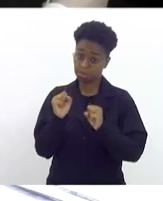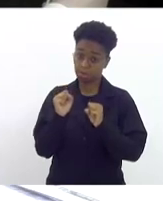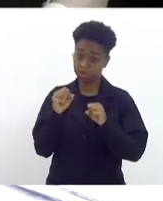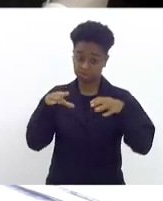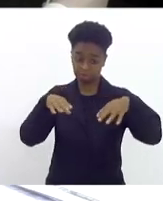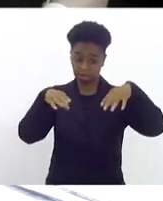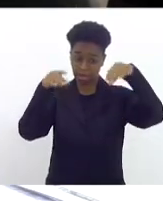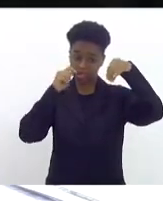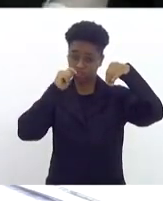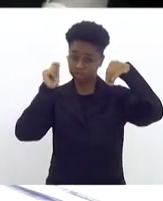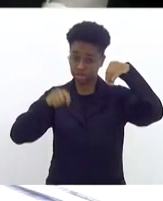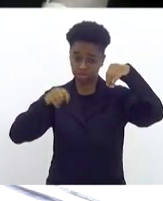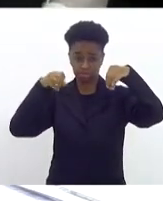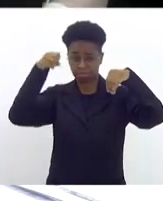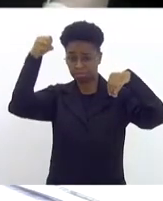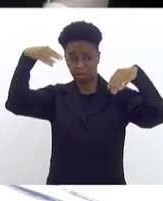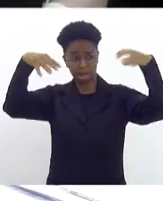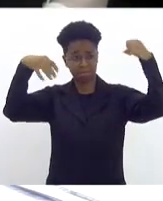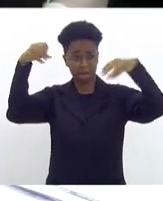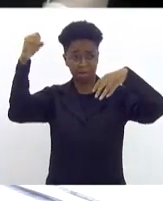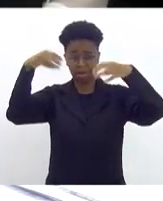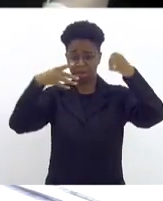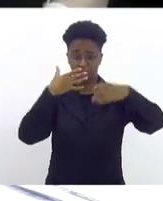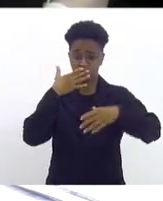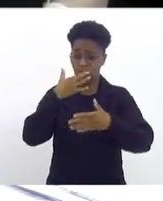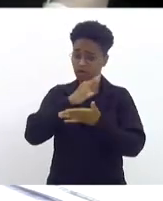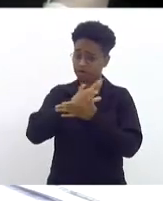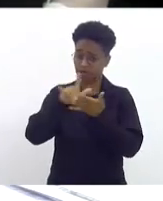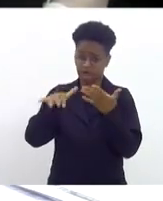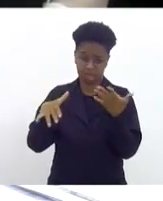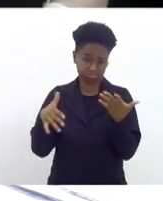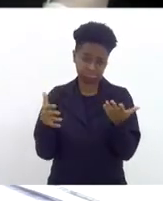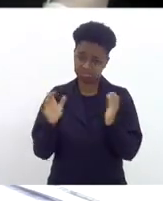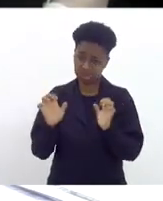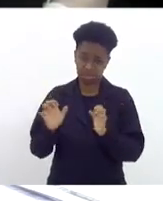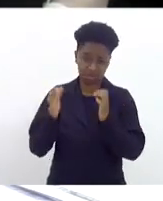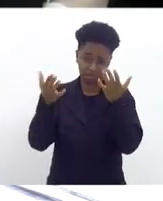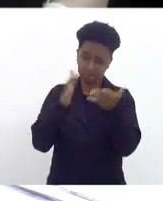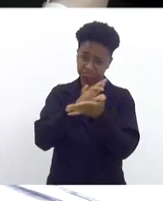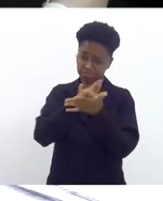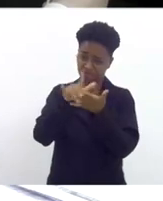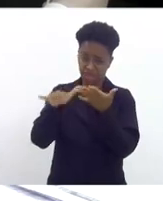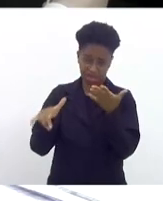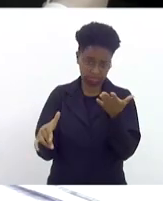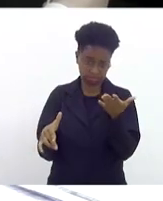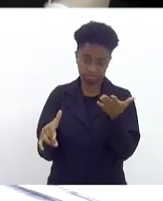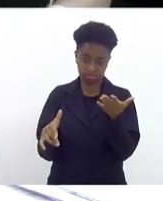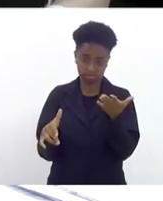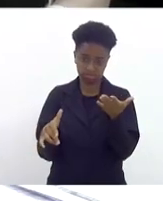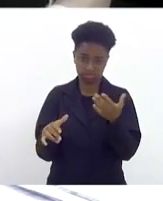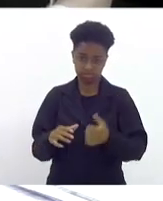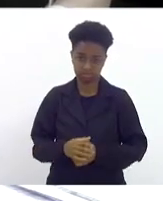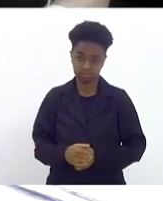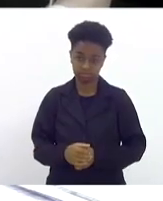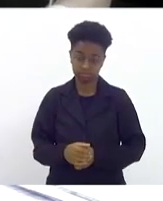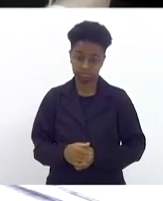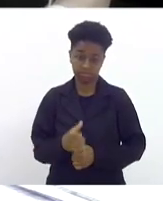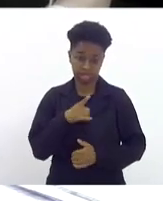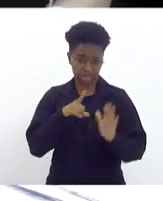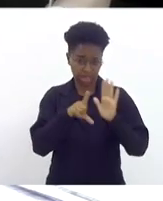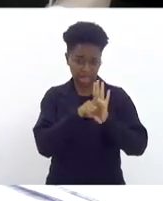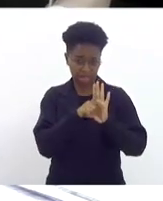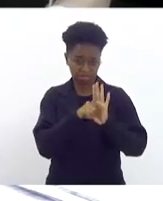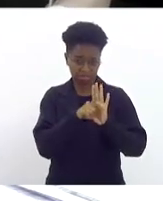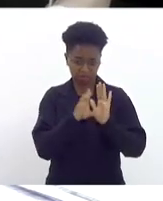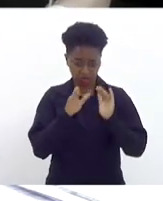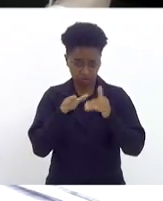palácio Tiradentes nas mais diversas cores eventos os mais diferentes possíveis tem lei para